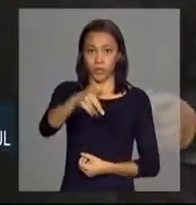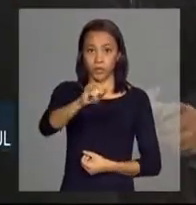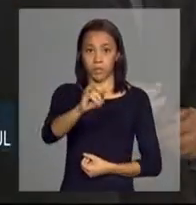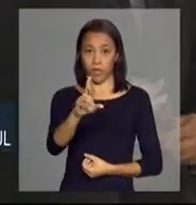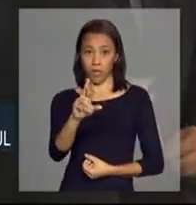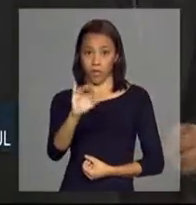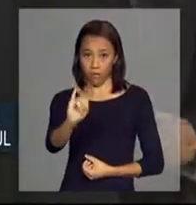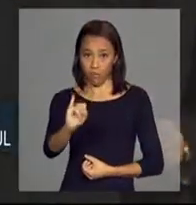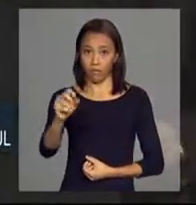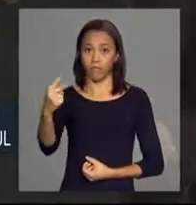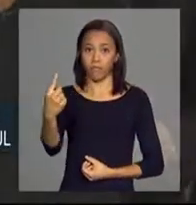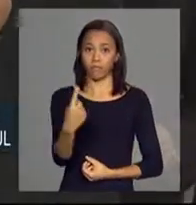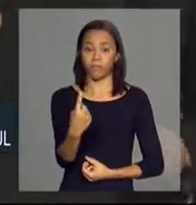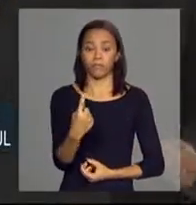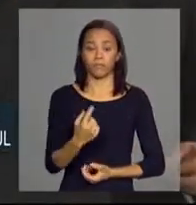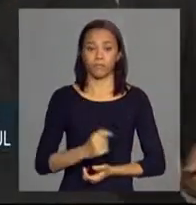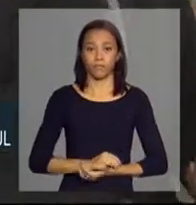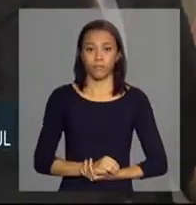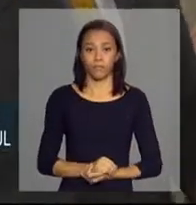Rosa.